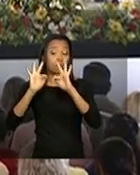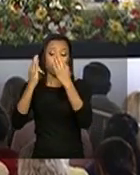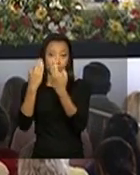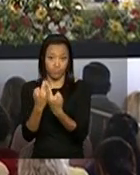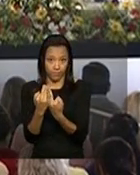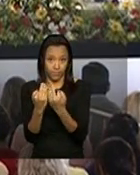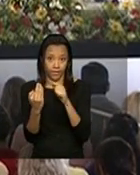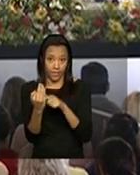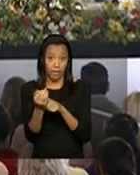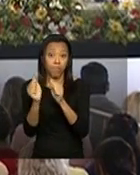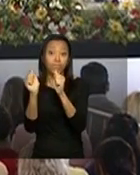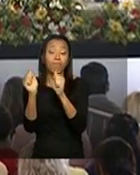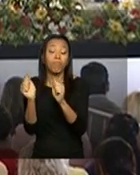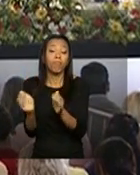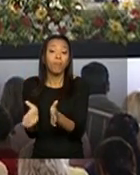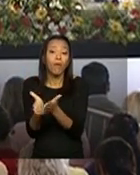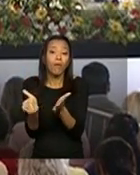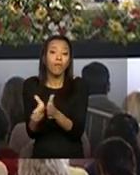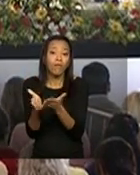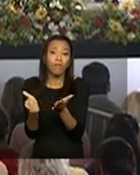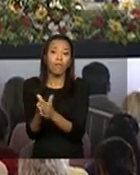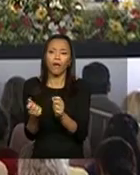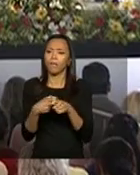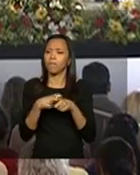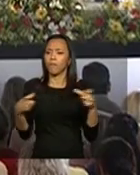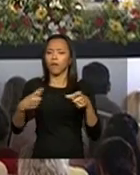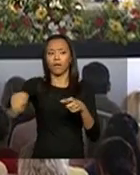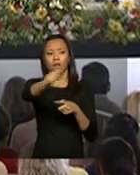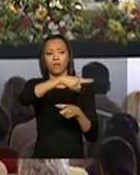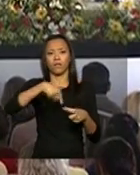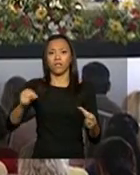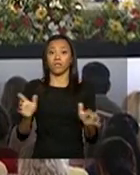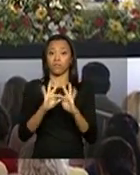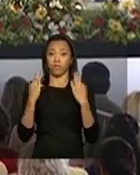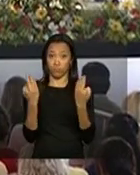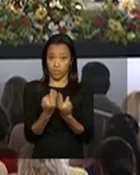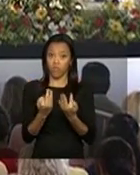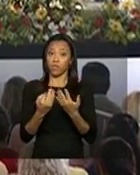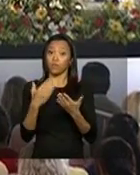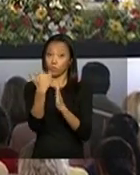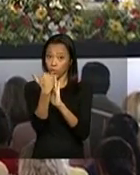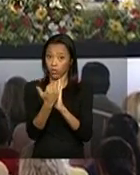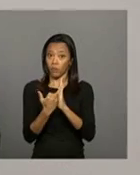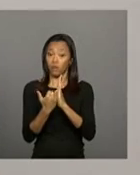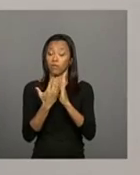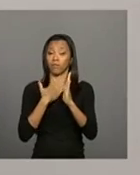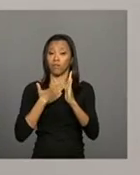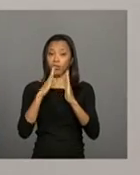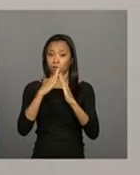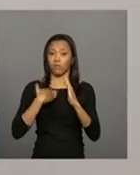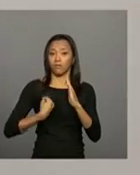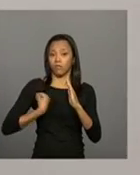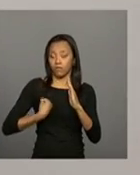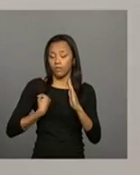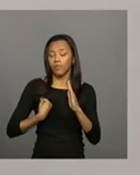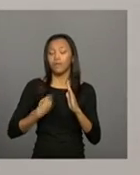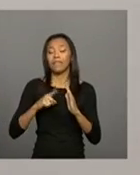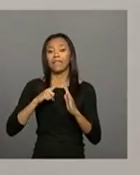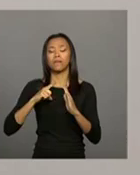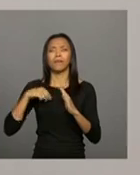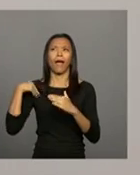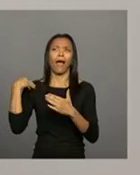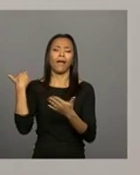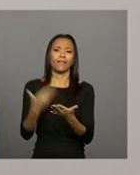de mais baixa renda, que é a maioria das famílias do Minha Casa Minha Vida, nós temos até